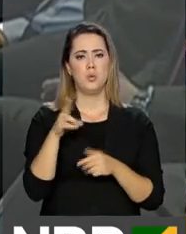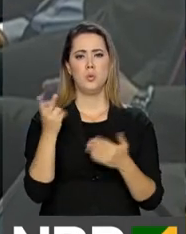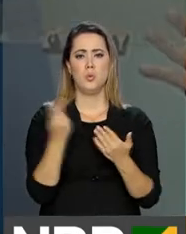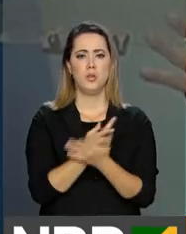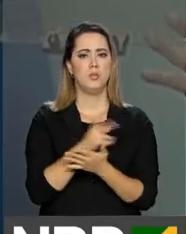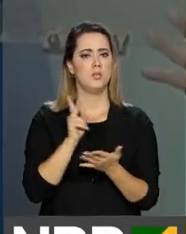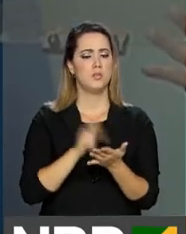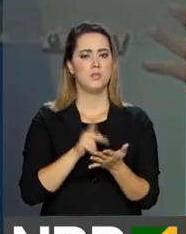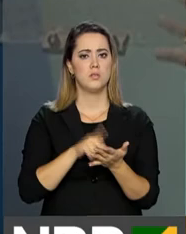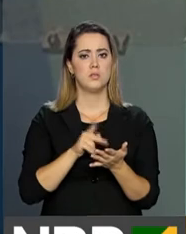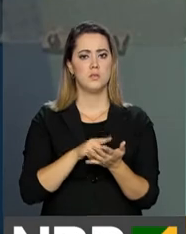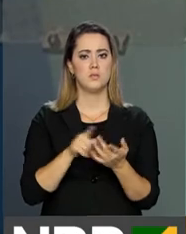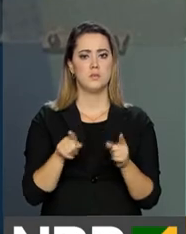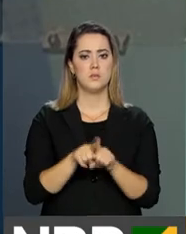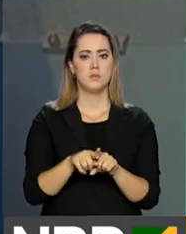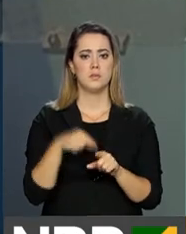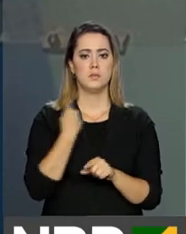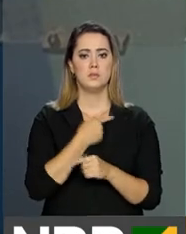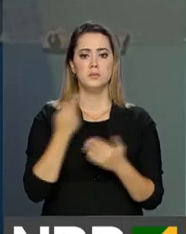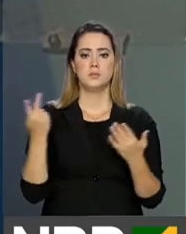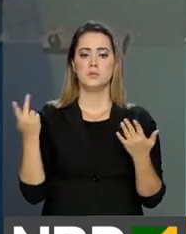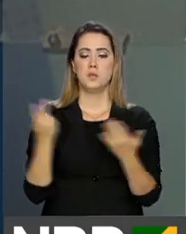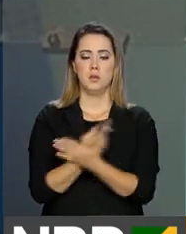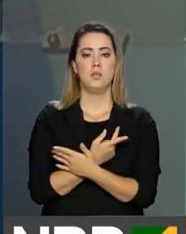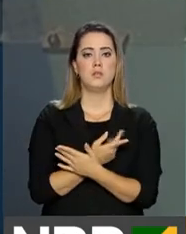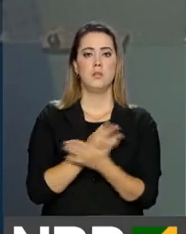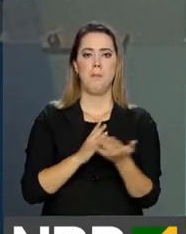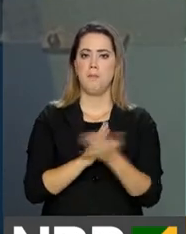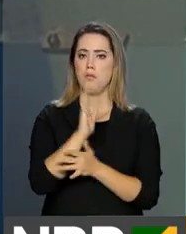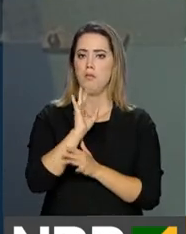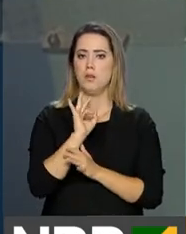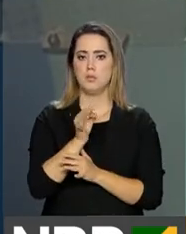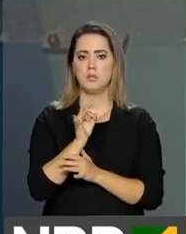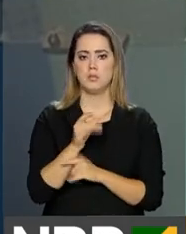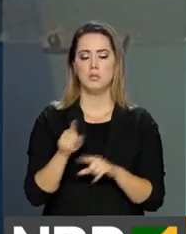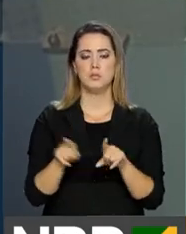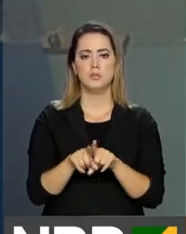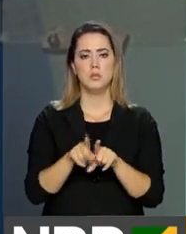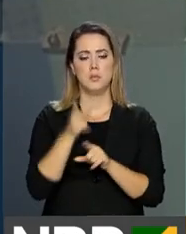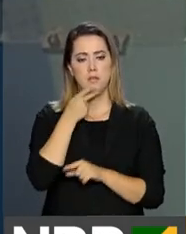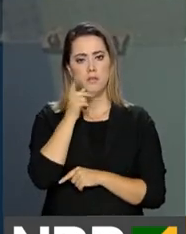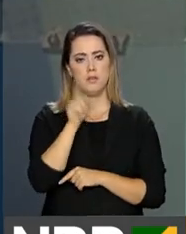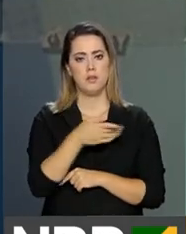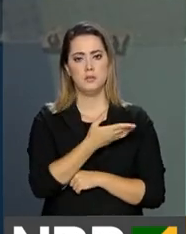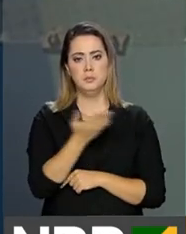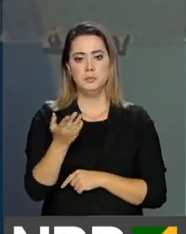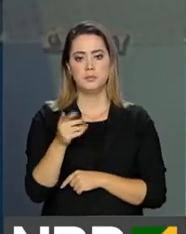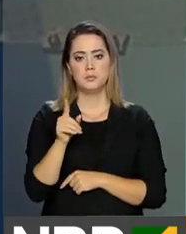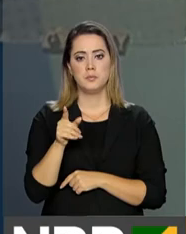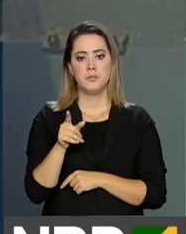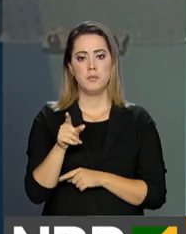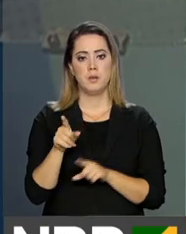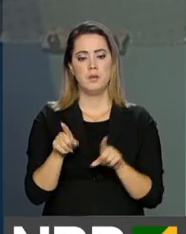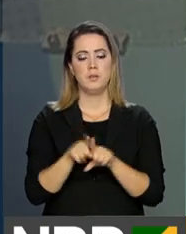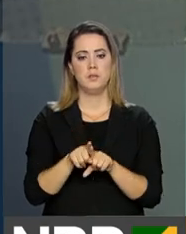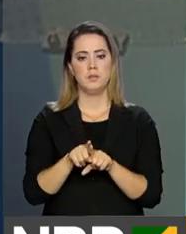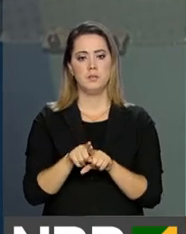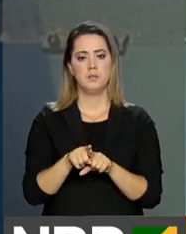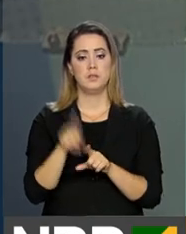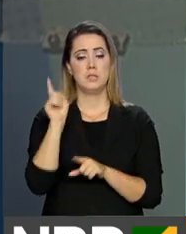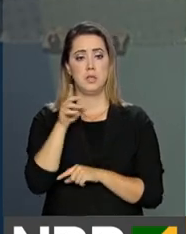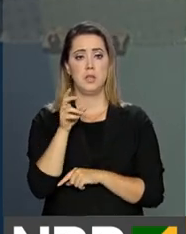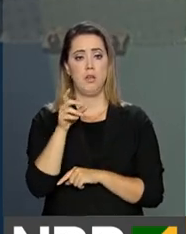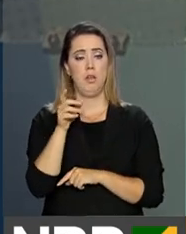adiante. Não é? Nós a realizamos. Como se falava também, quero dizer mais uma coisa